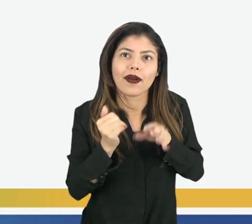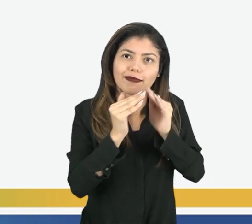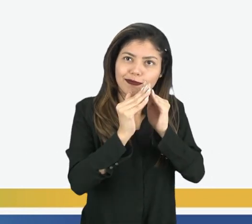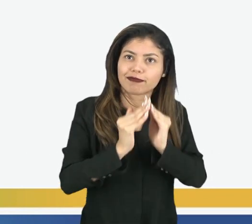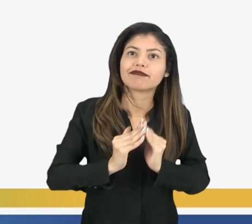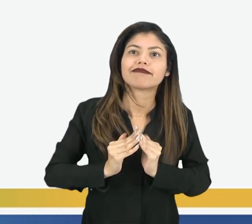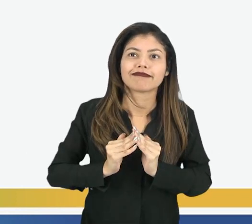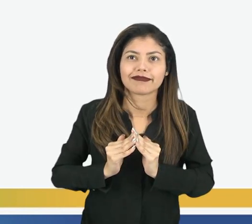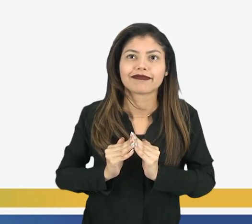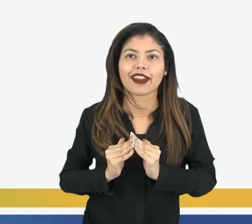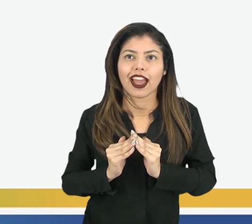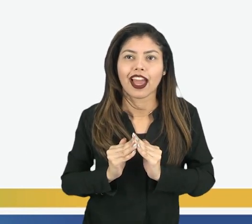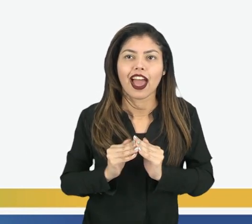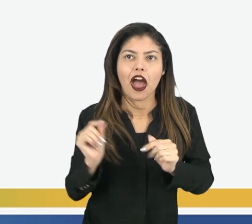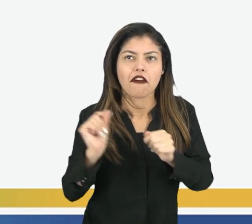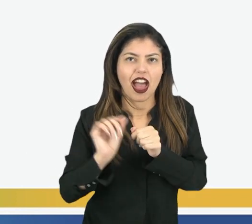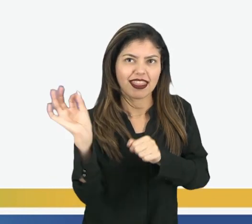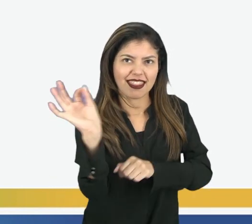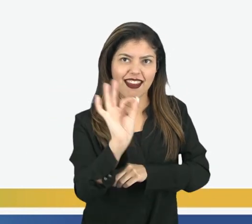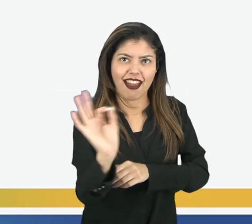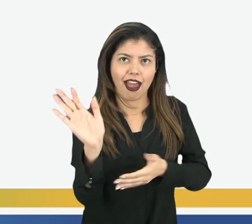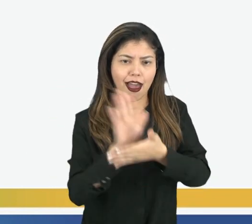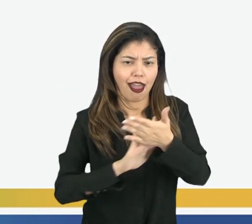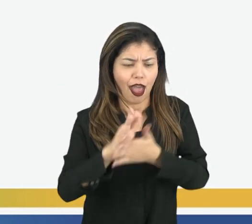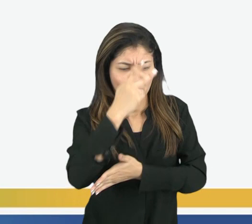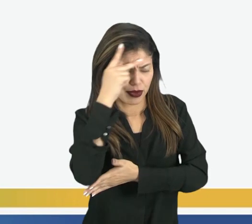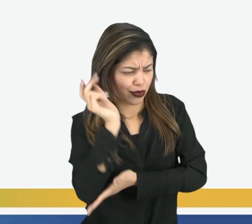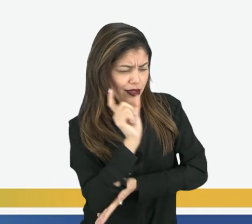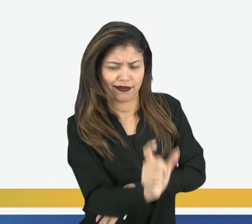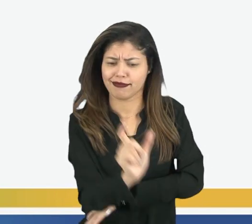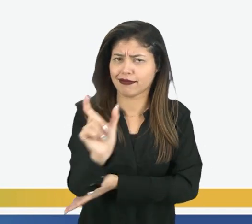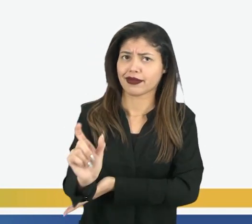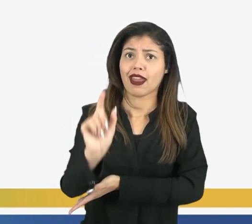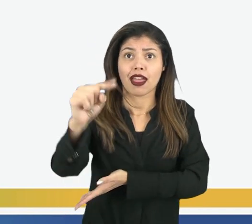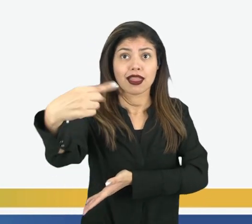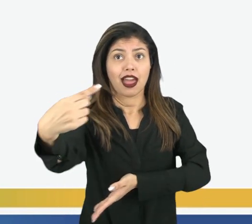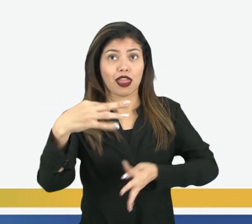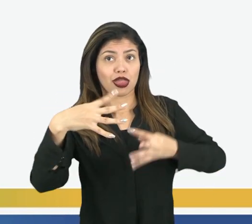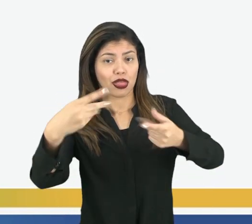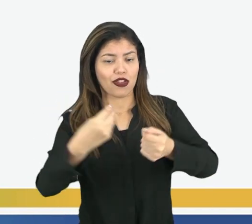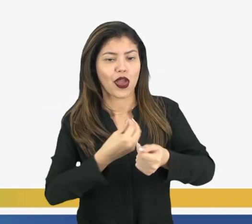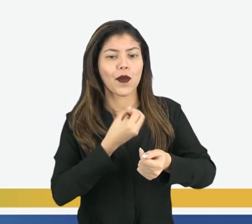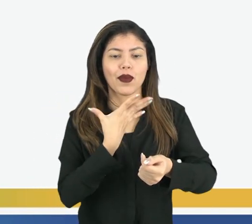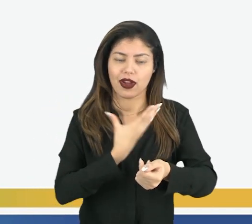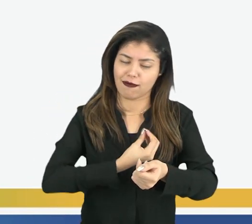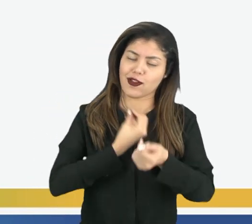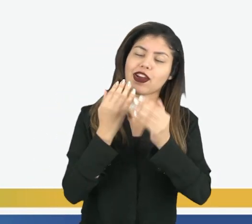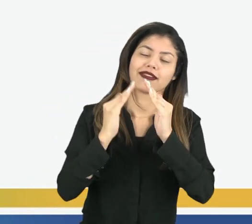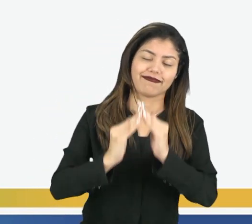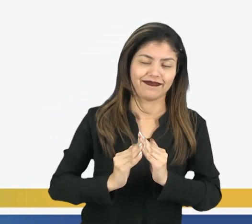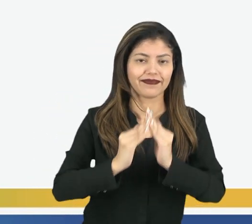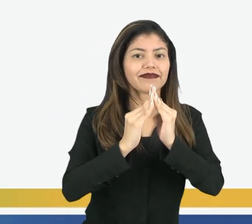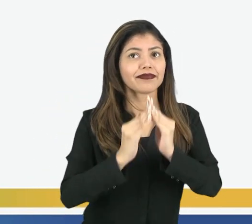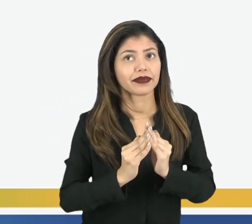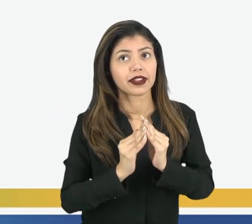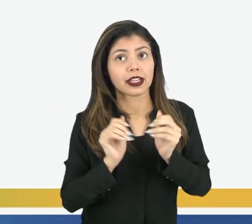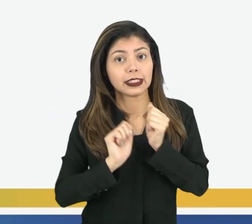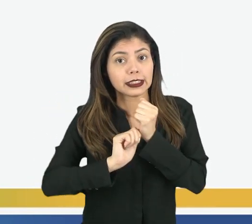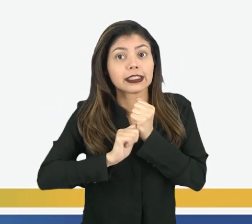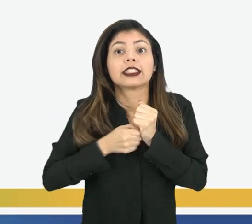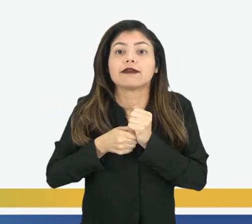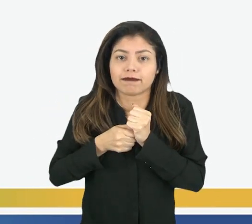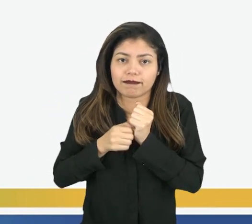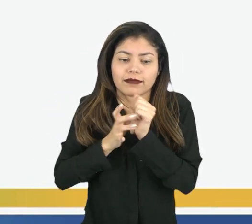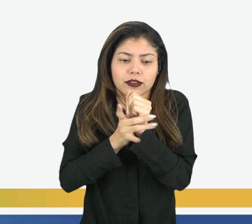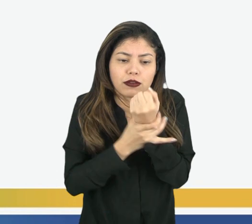morar, que não faz distinção de nenhuma pessoa. Lá, toda a vida pode morar. Um lugar seguro para